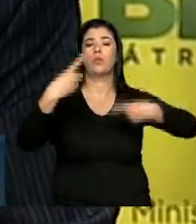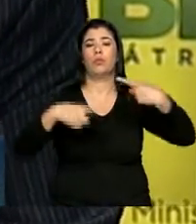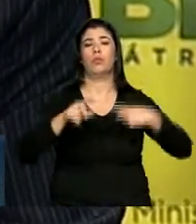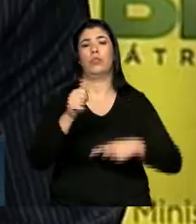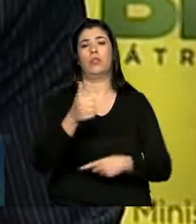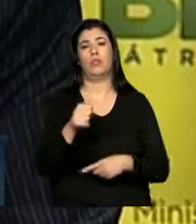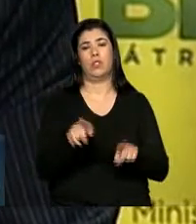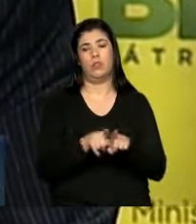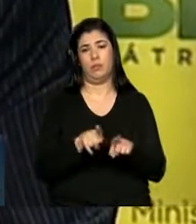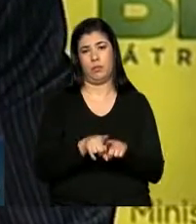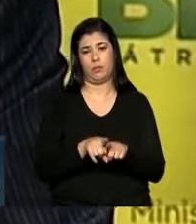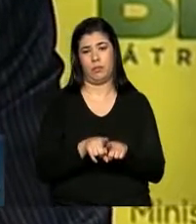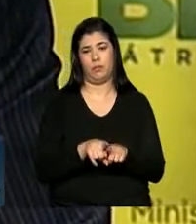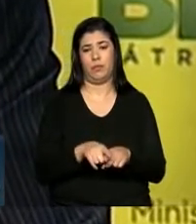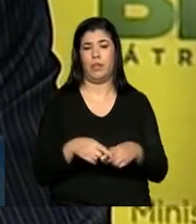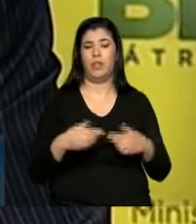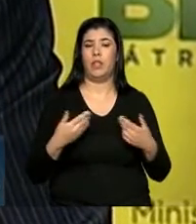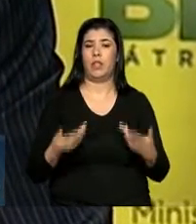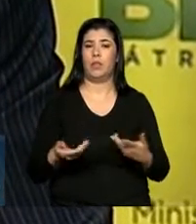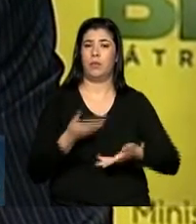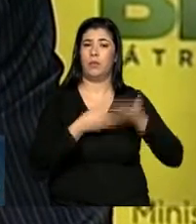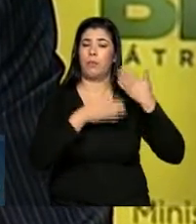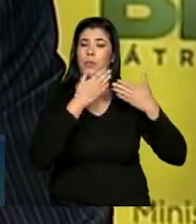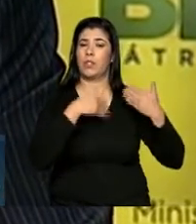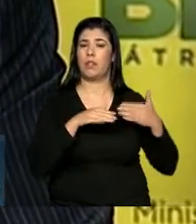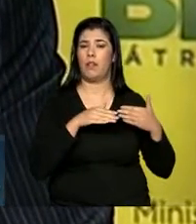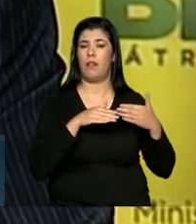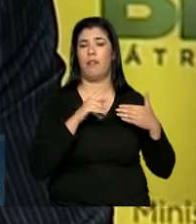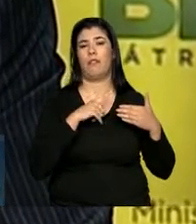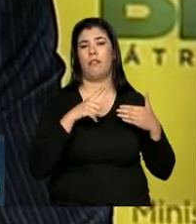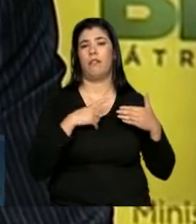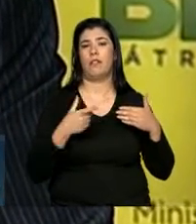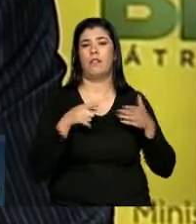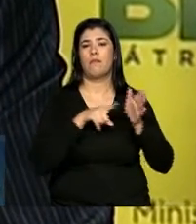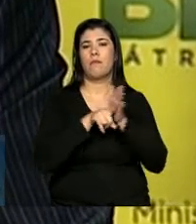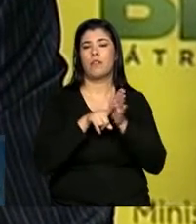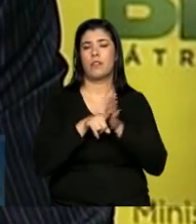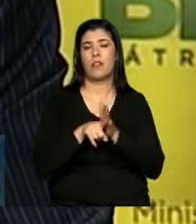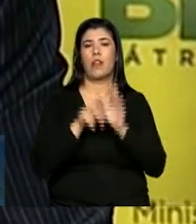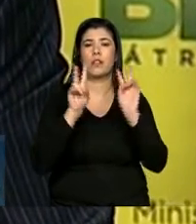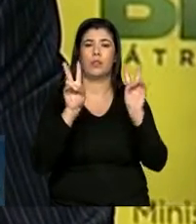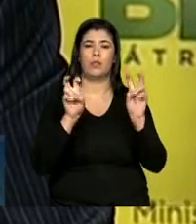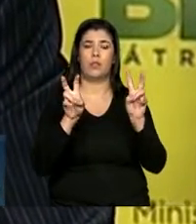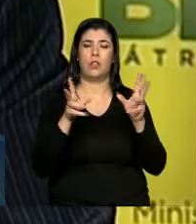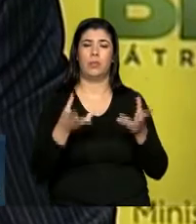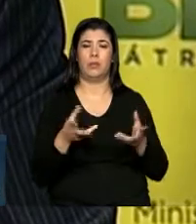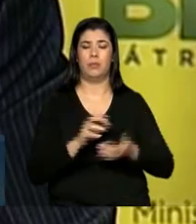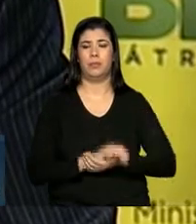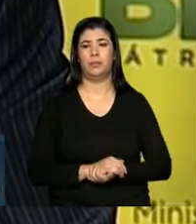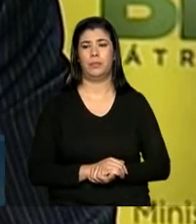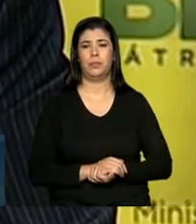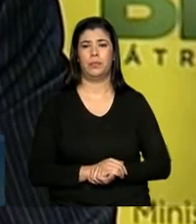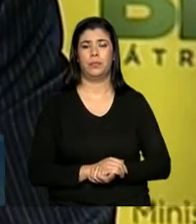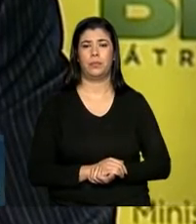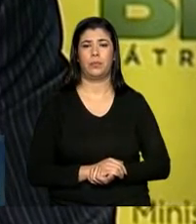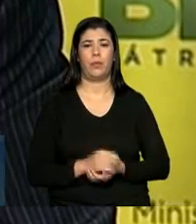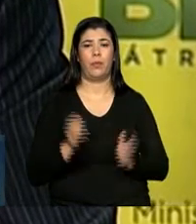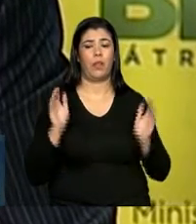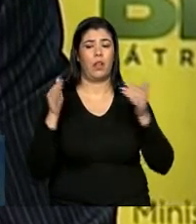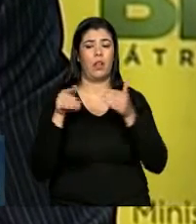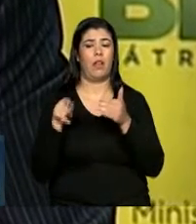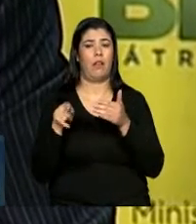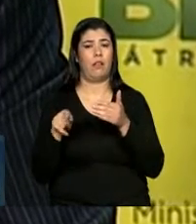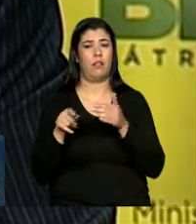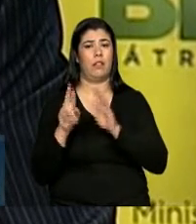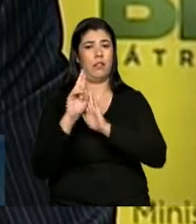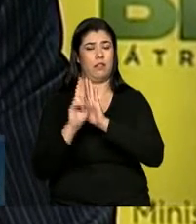avaliação. Considerando análises anteriores, tá, que foram feitas sobre esse assunto em particular. Via de regra,